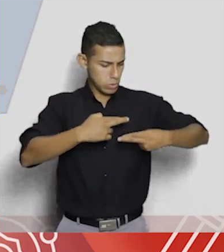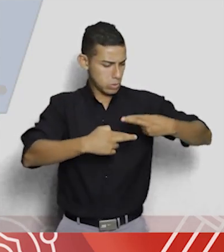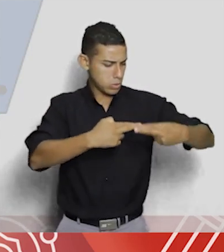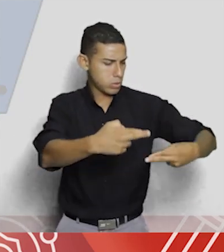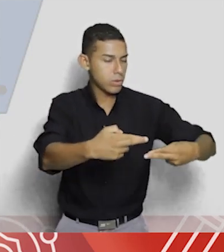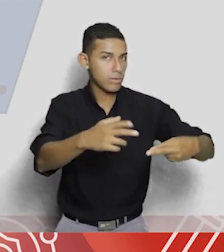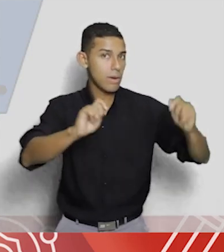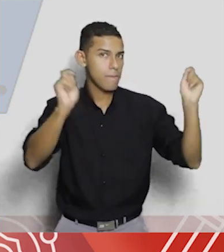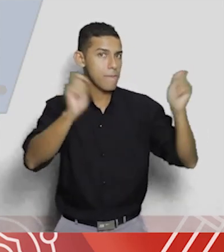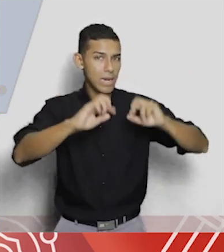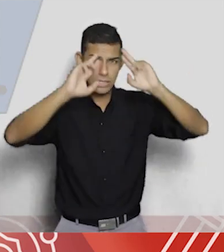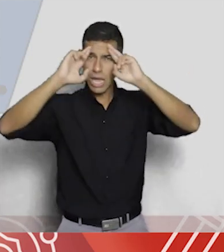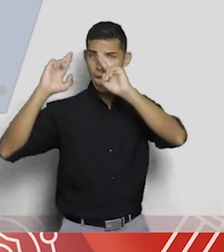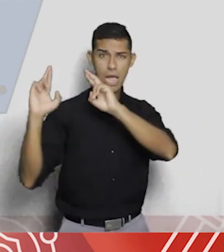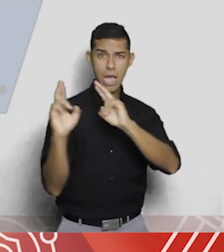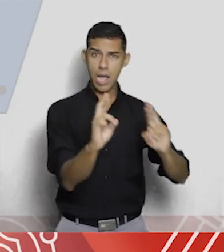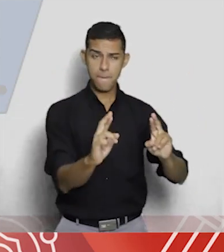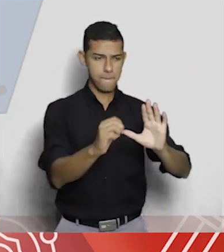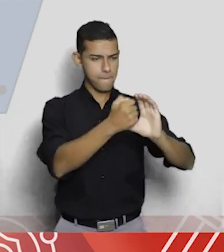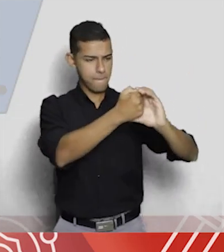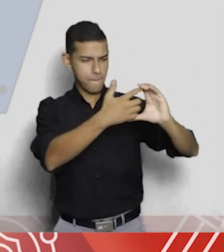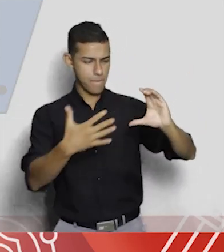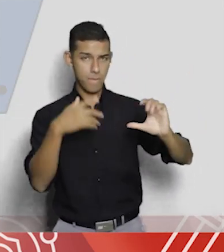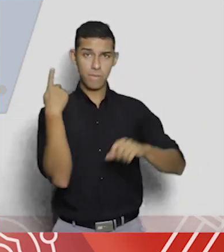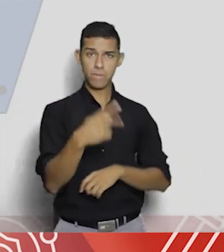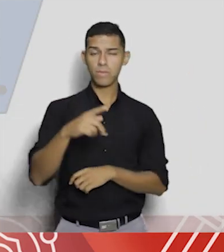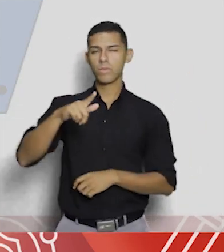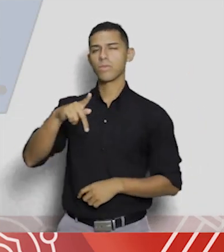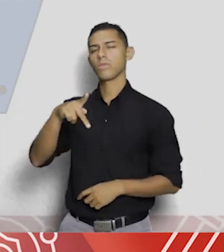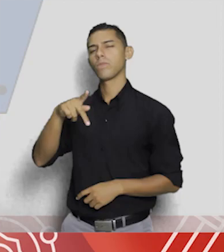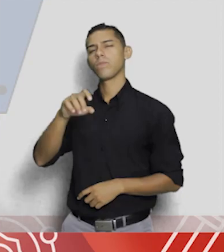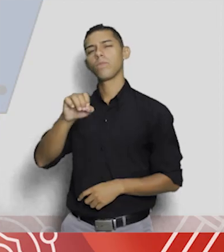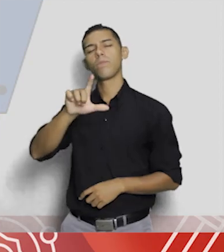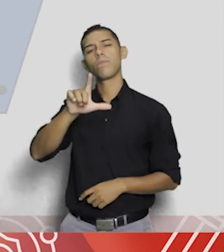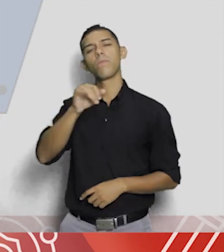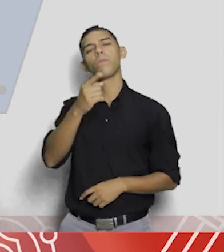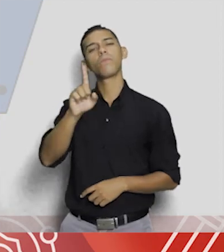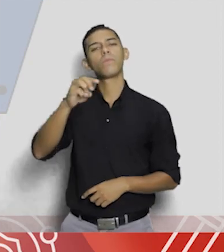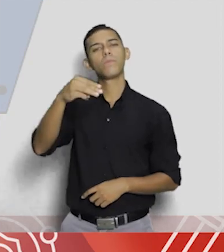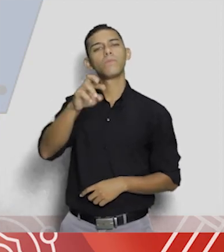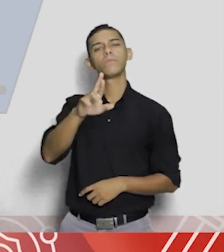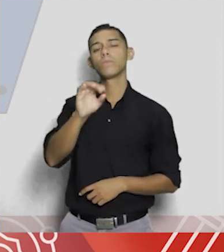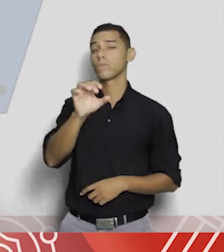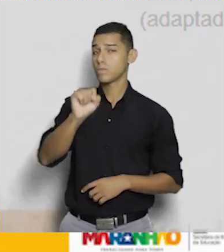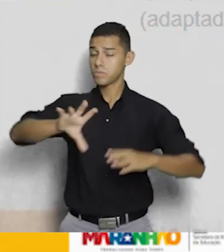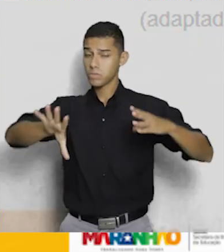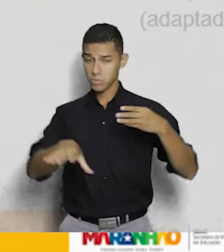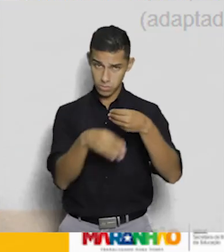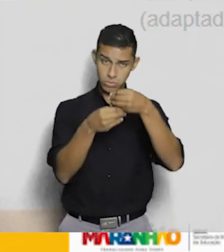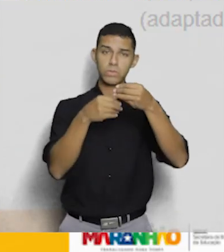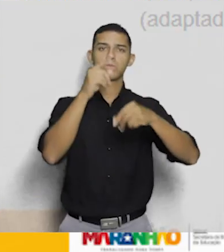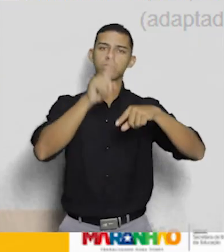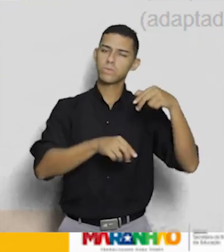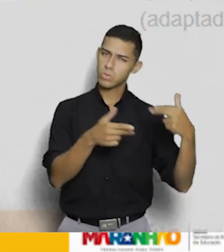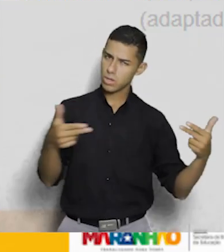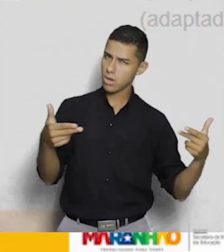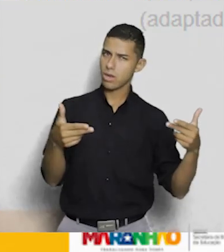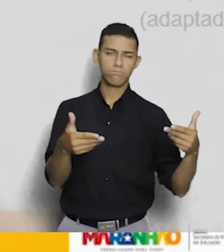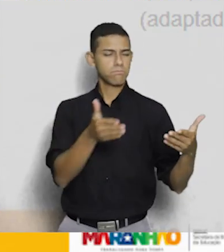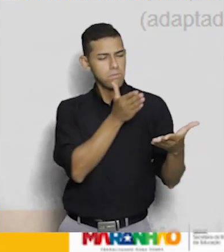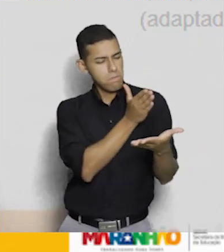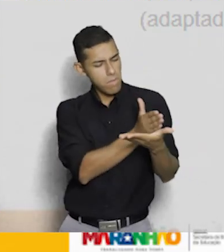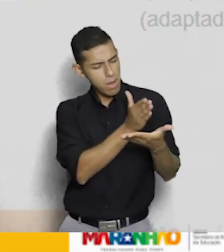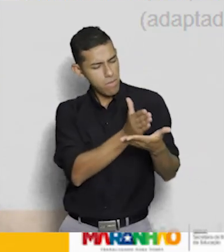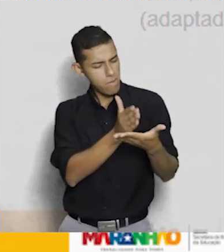respeitar as características dos polímeros que compõem o material. Esse processo envolve